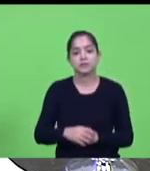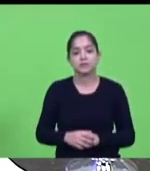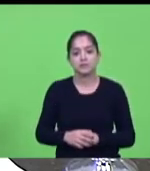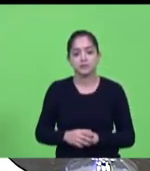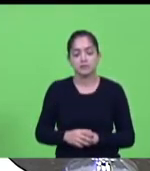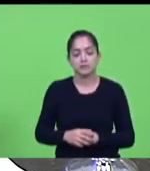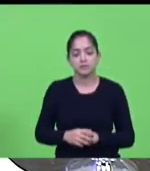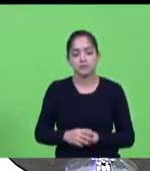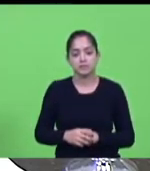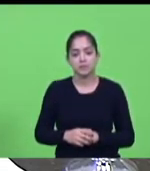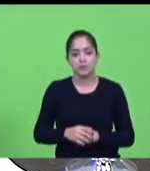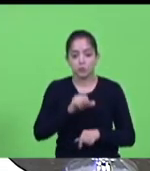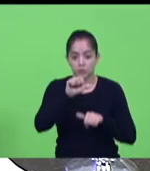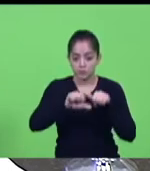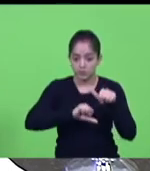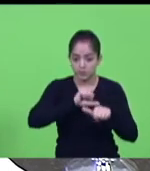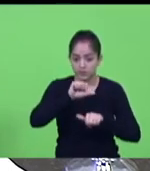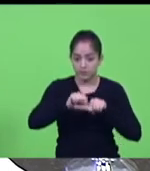quando reformou